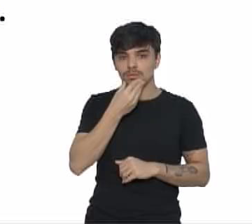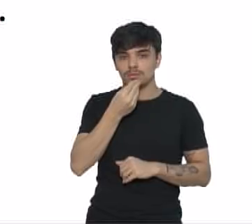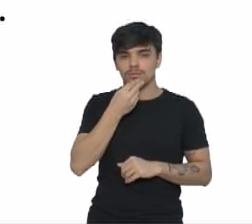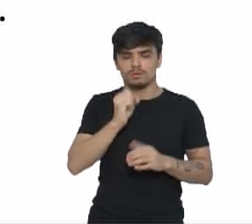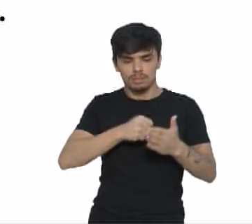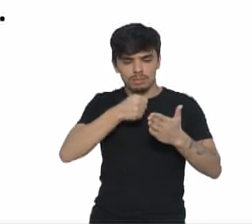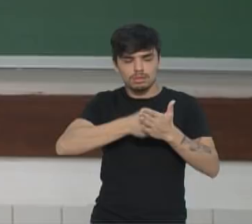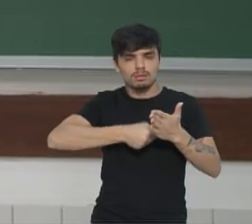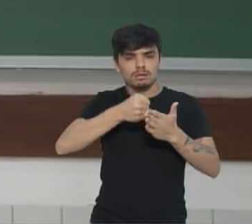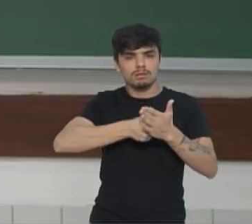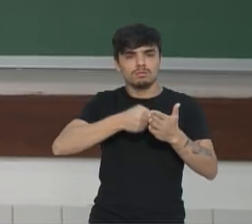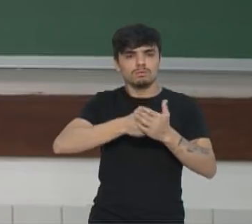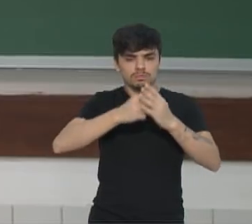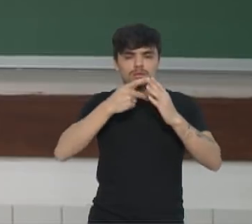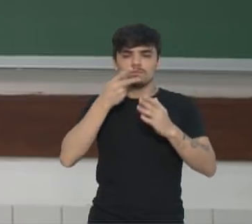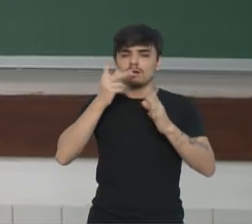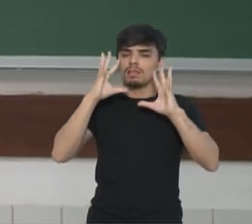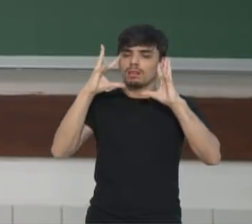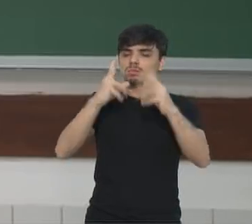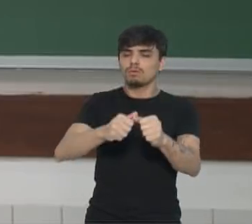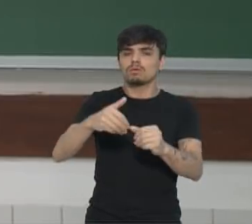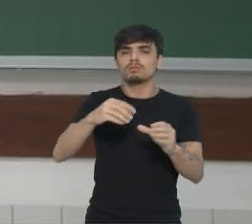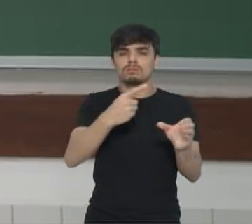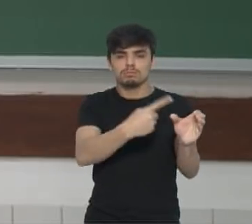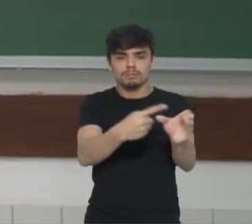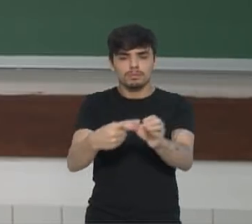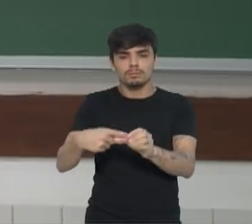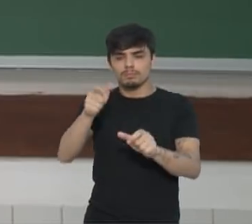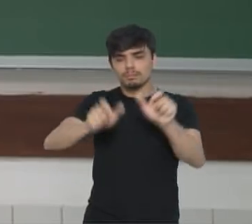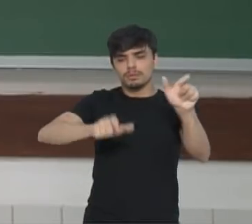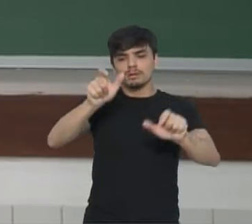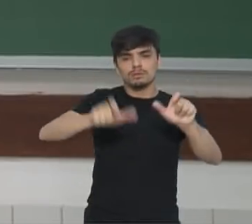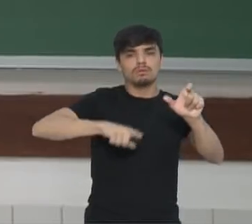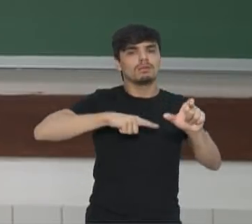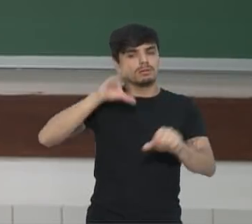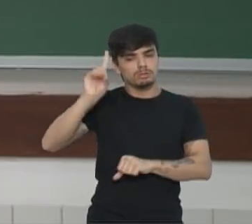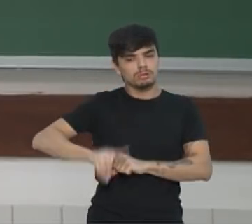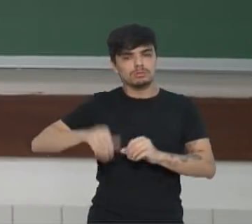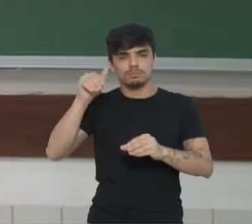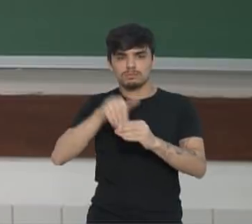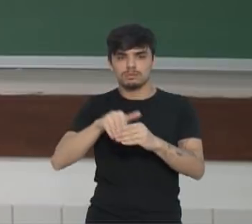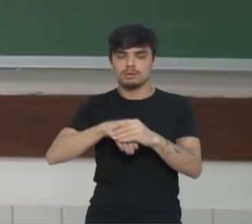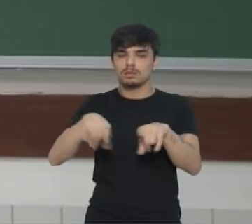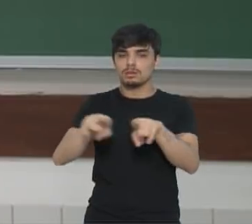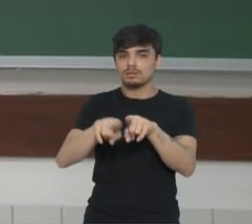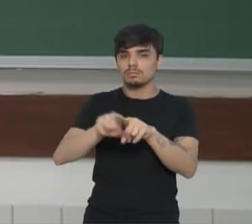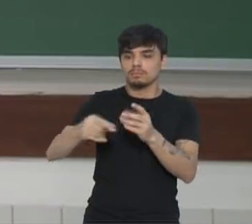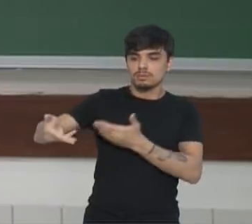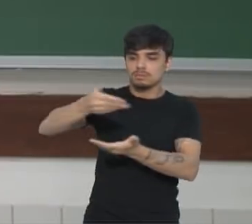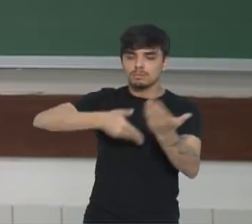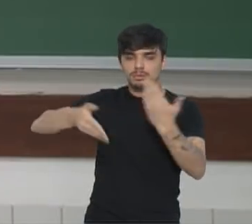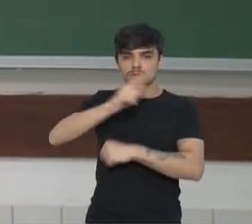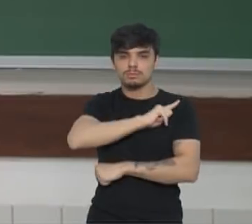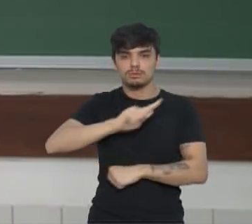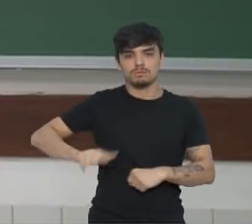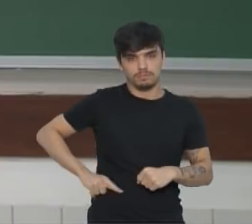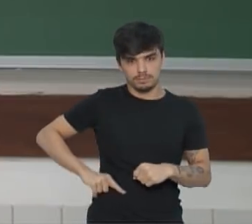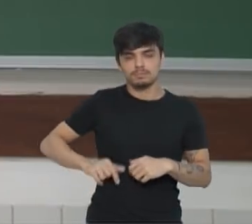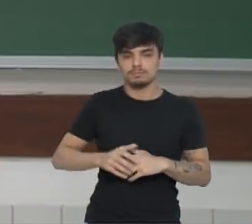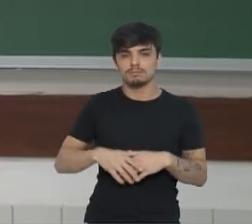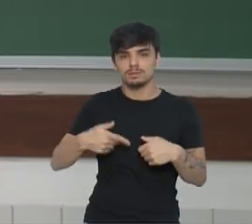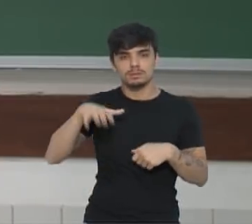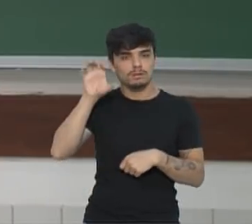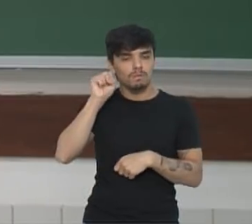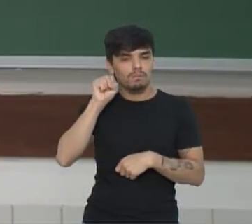todo cidadão tem direito a votar, e vai defender que a população tem que participar do governo, tem que votar e ser votada, ela também tem que ser